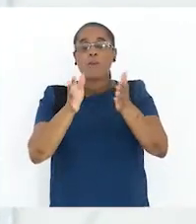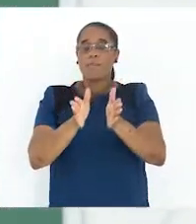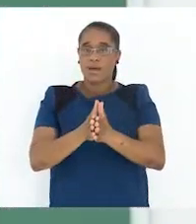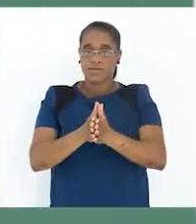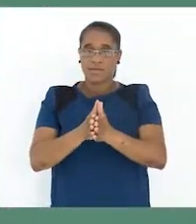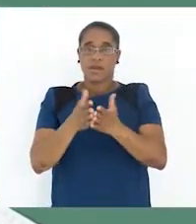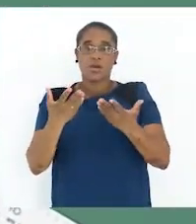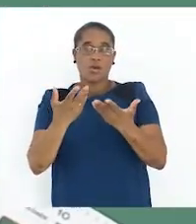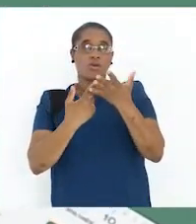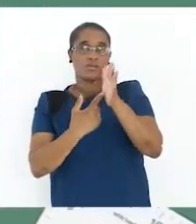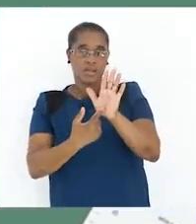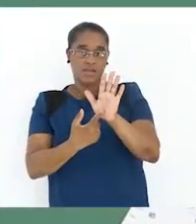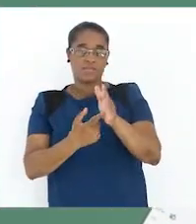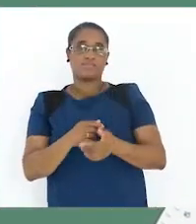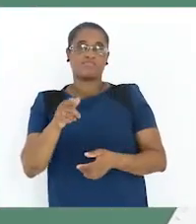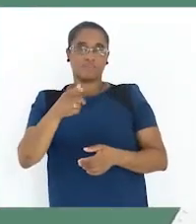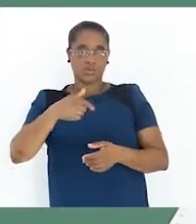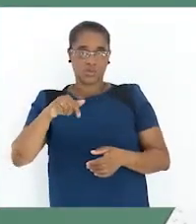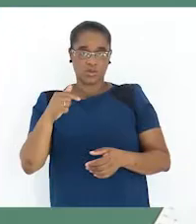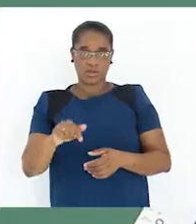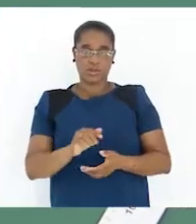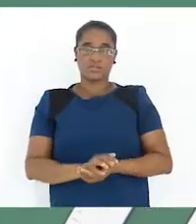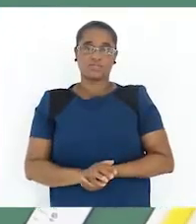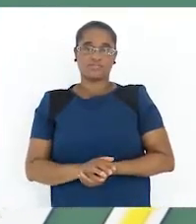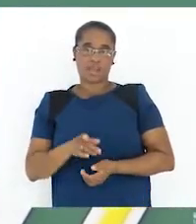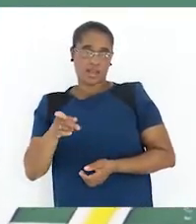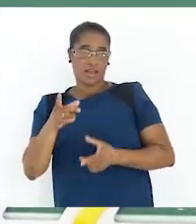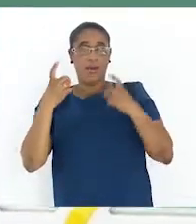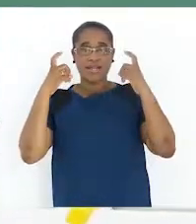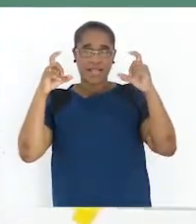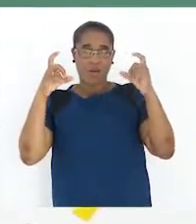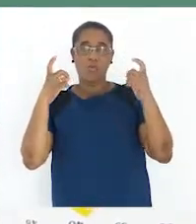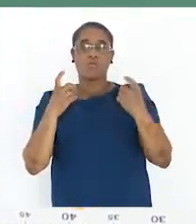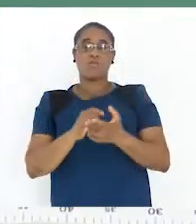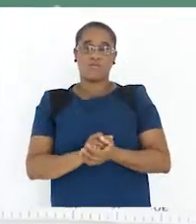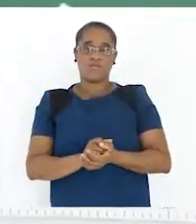a um exemplo. Temos a nossa equação, que é